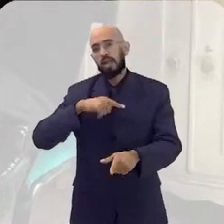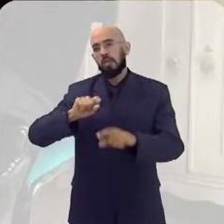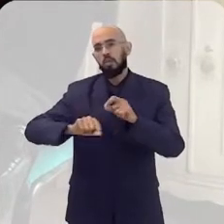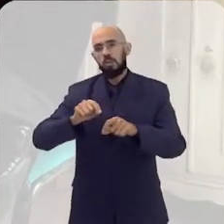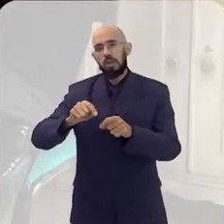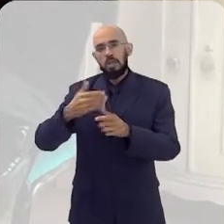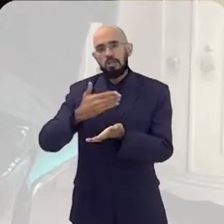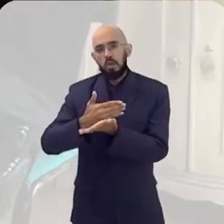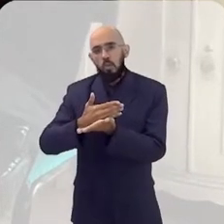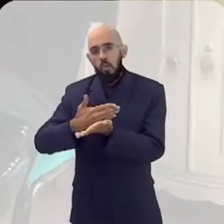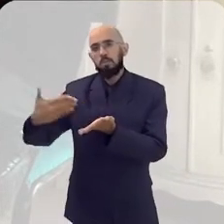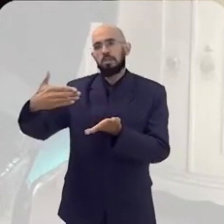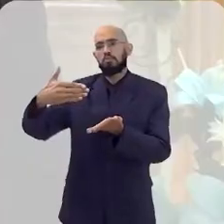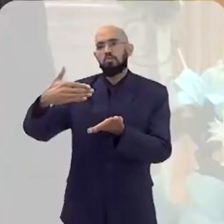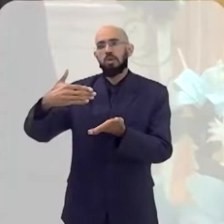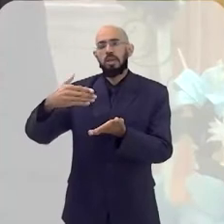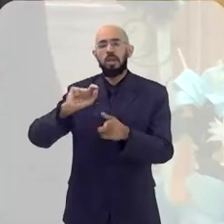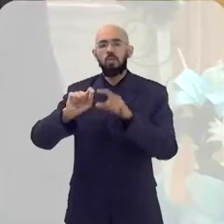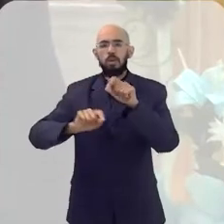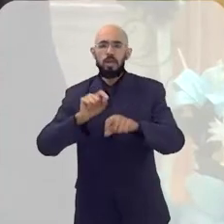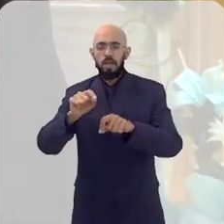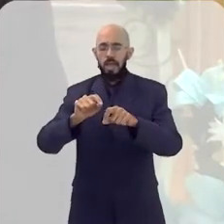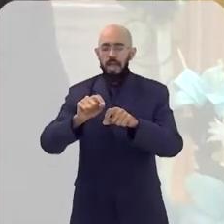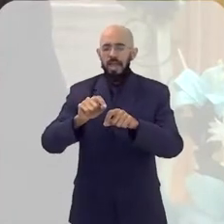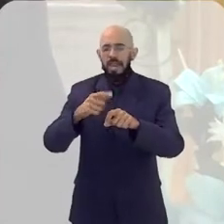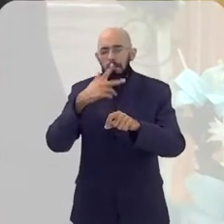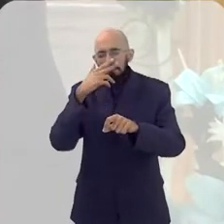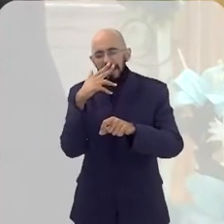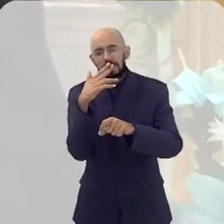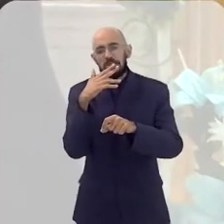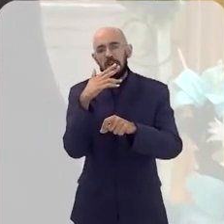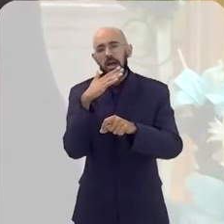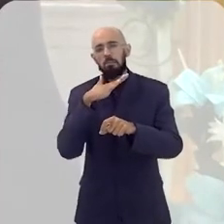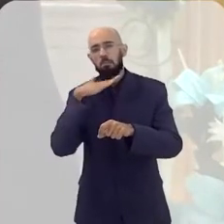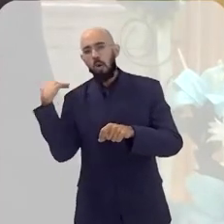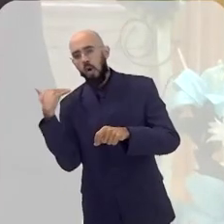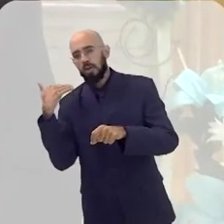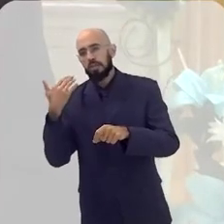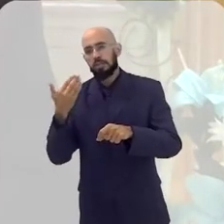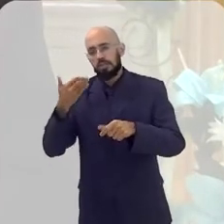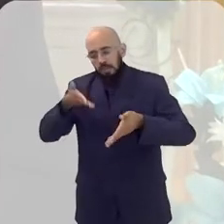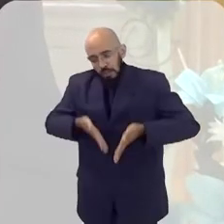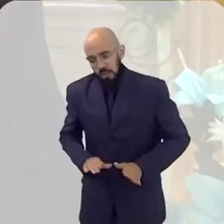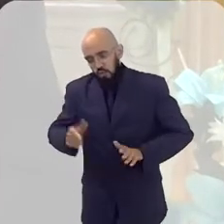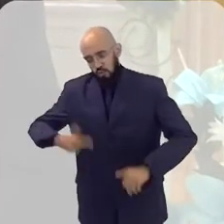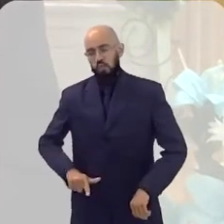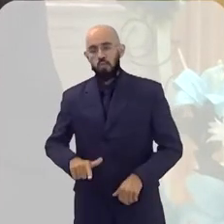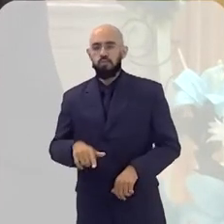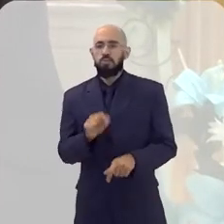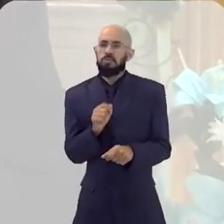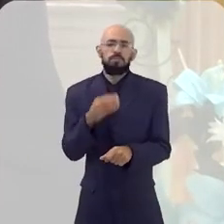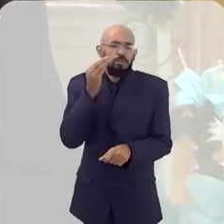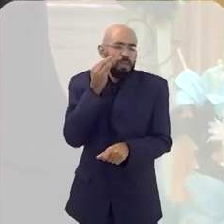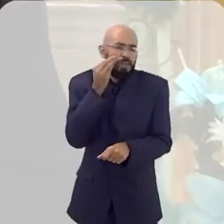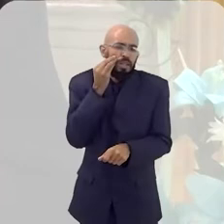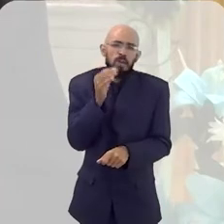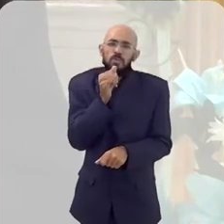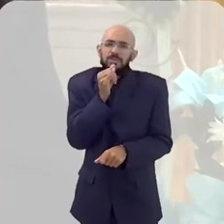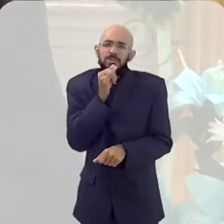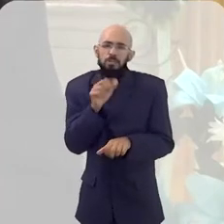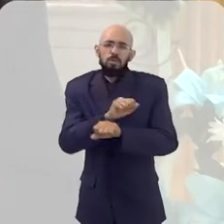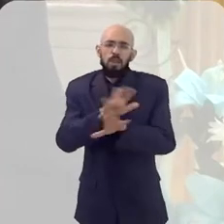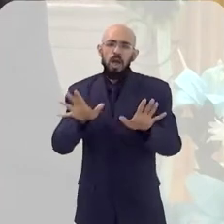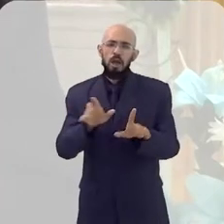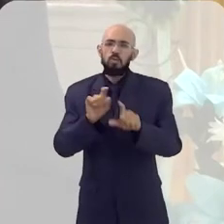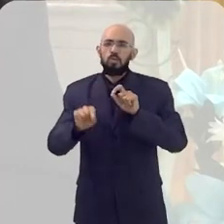a iniciação, que ela praticamente ela morre e renasce. Né? Vamos tentar dar um exemplo